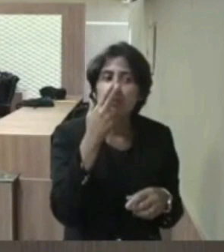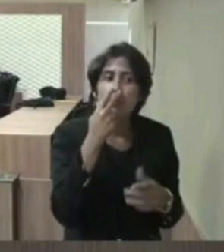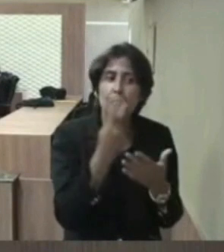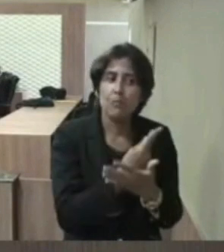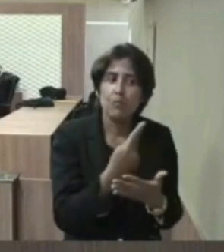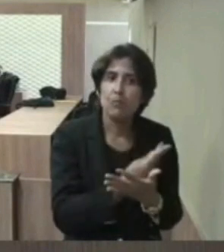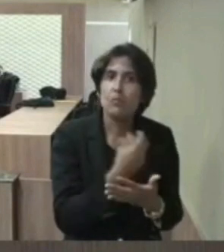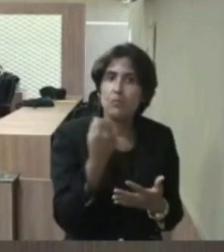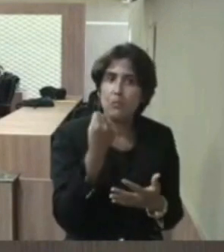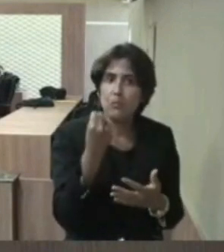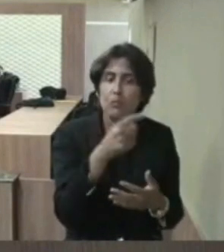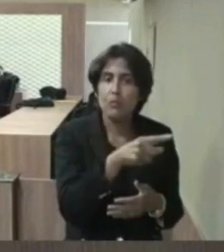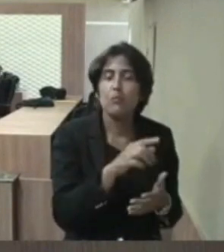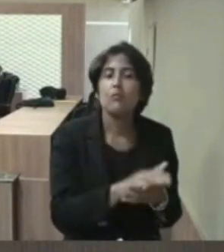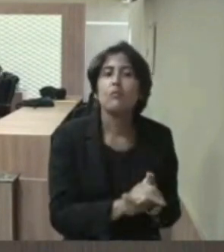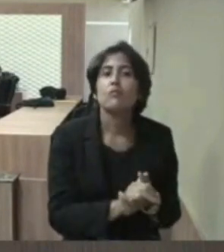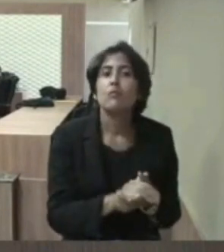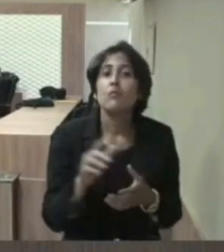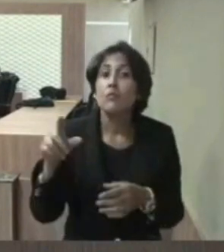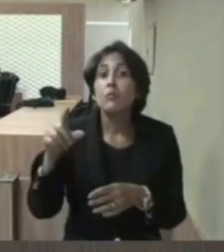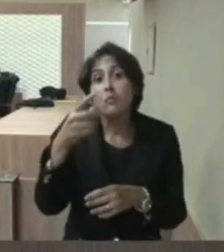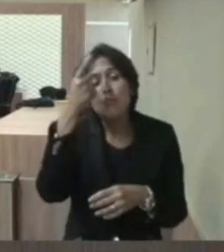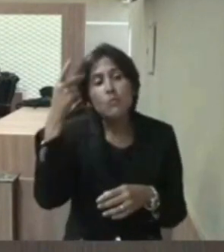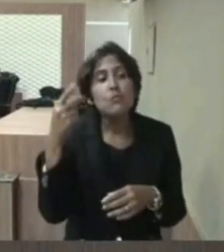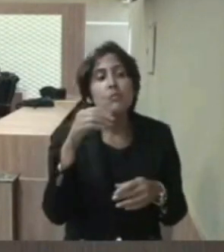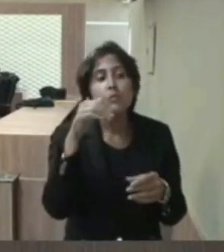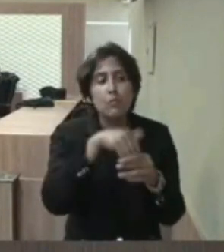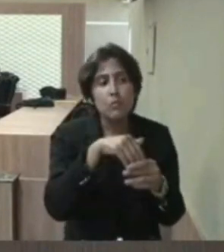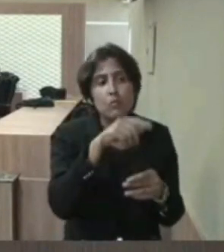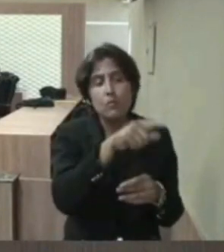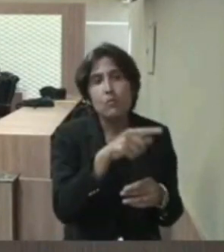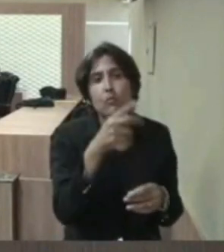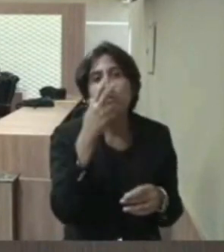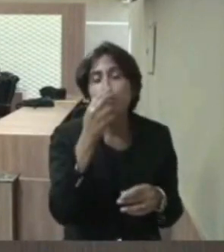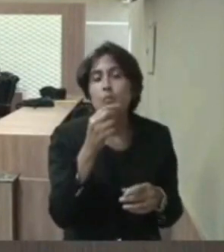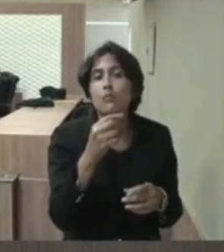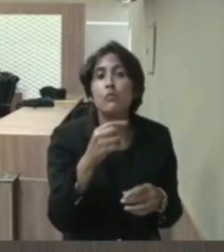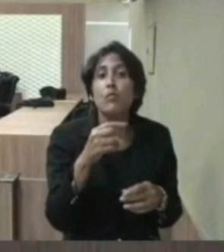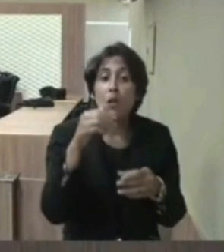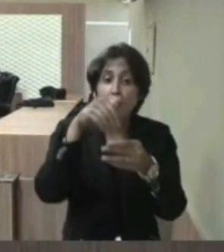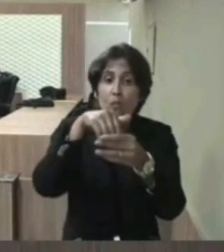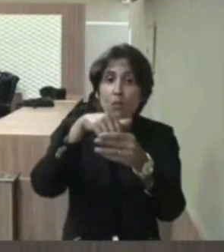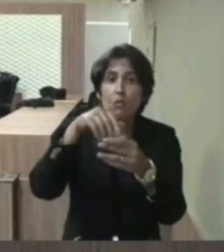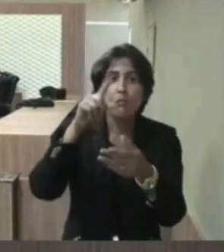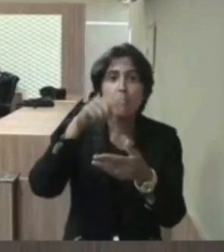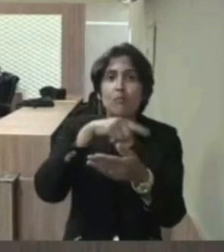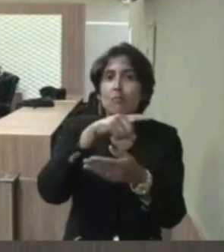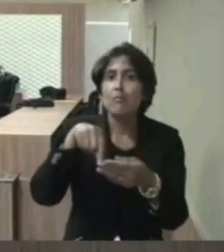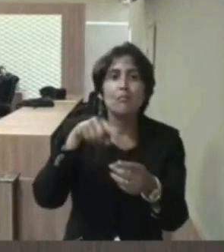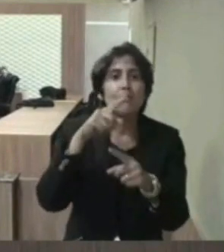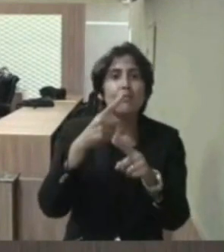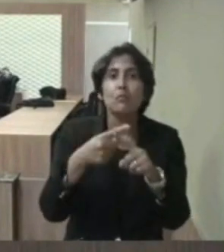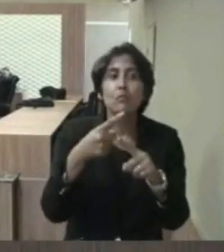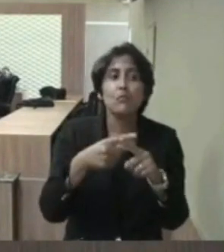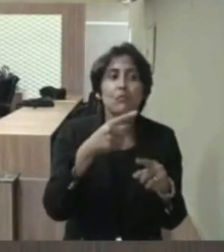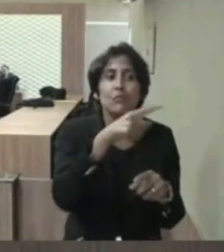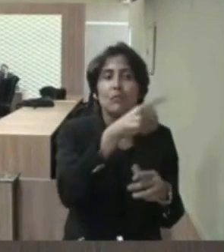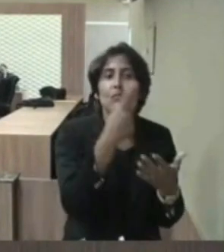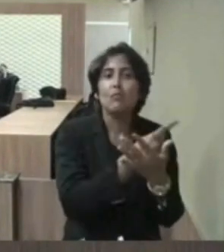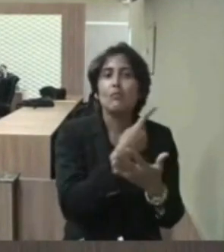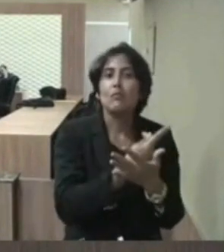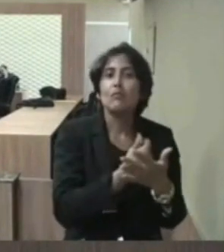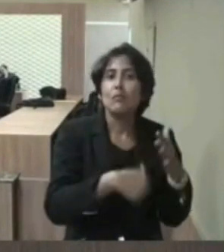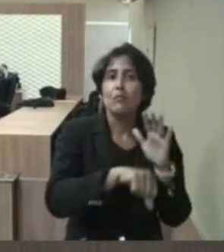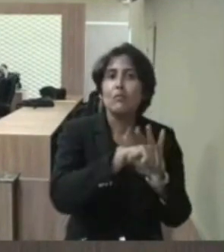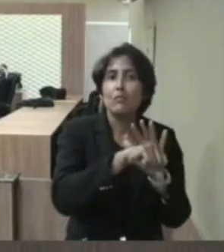o elemento volitivo na escolha popular, a punição levaria à anulação dos votos dados ao candidato e ao refazimento dos cálculos